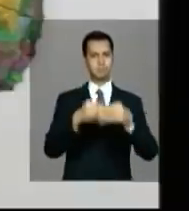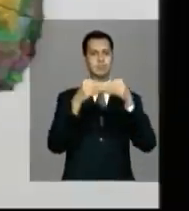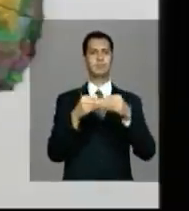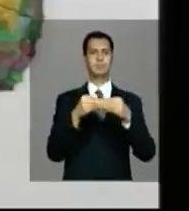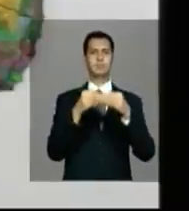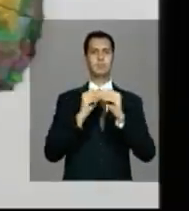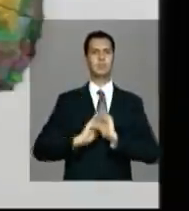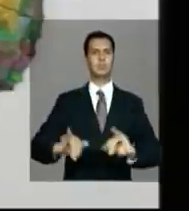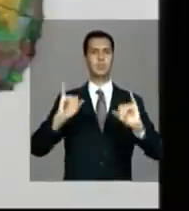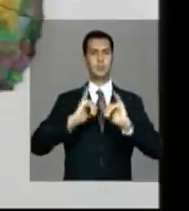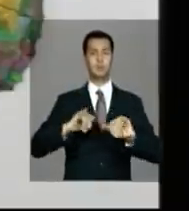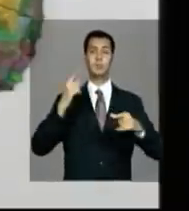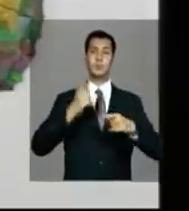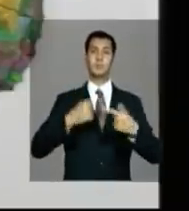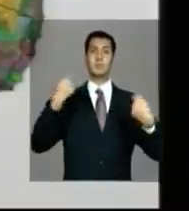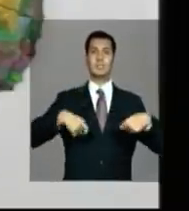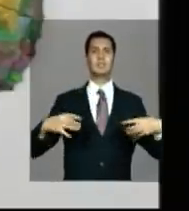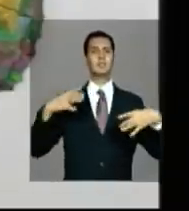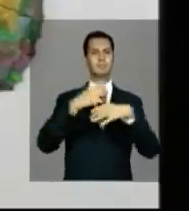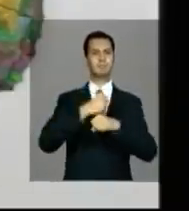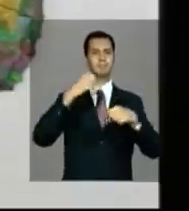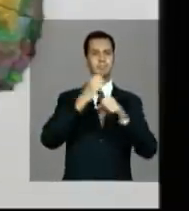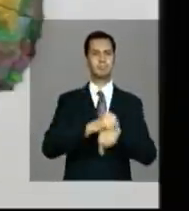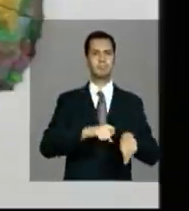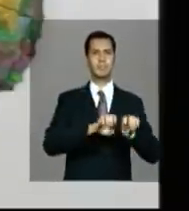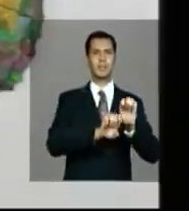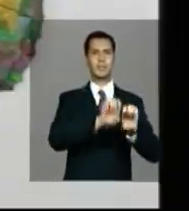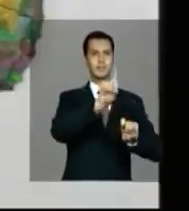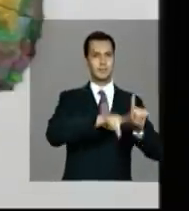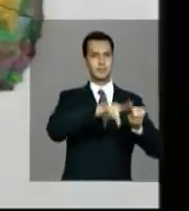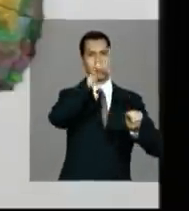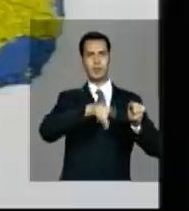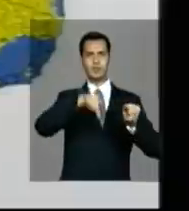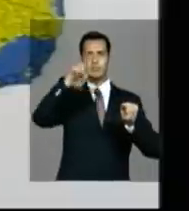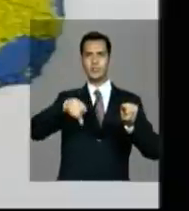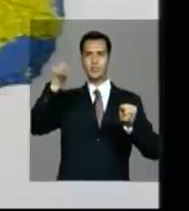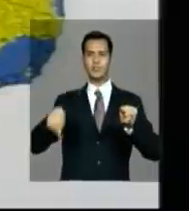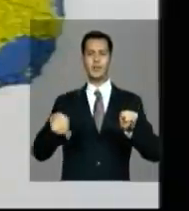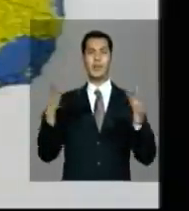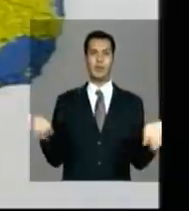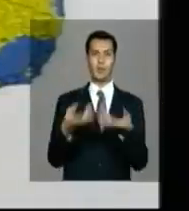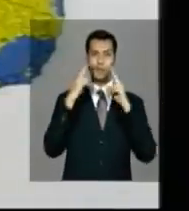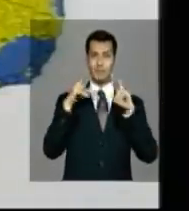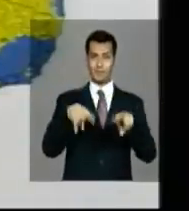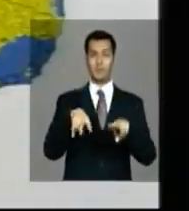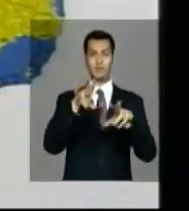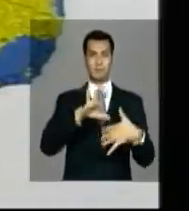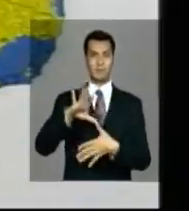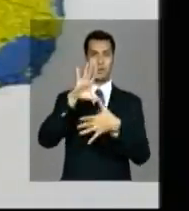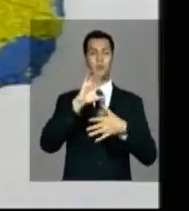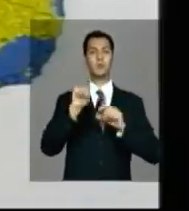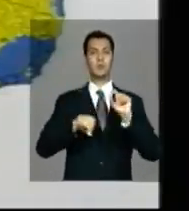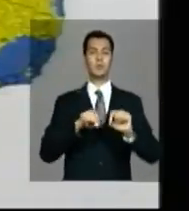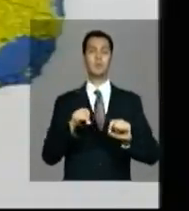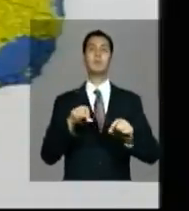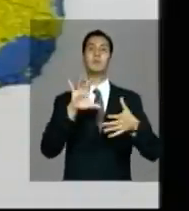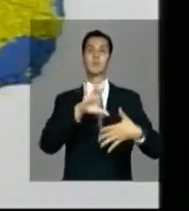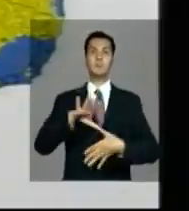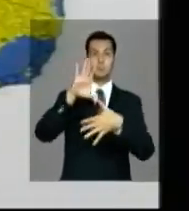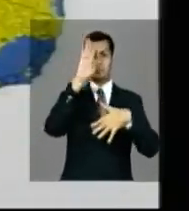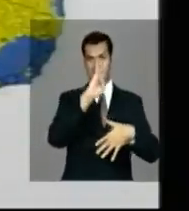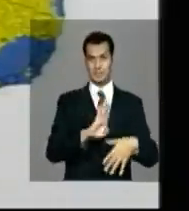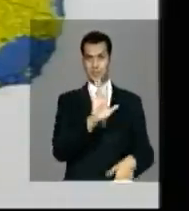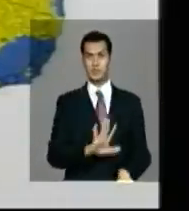de um tratamento estatístico dos dados e aí você vai ver o próximo mapa e este é o próximo mapa em que nós